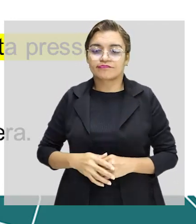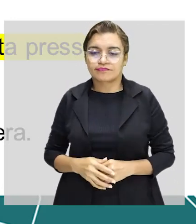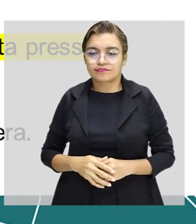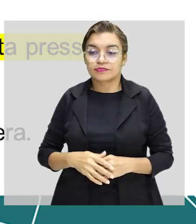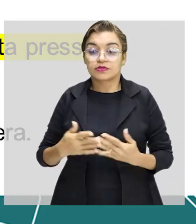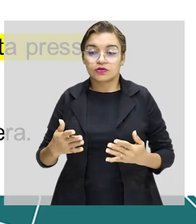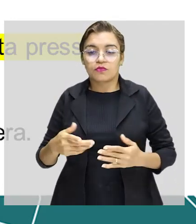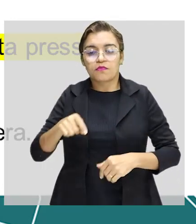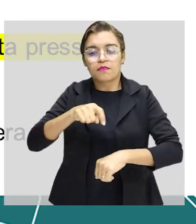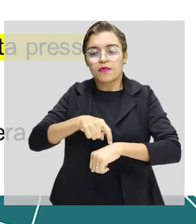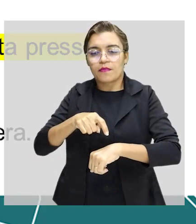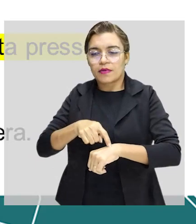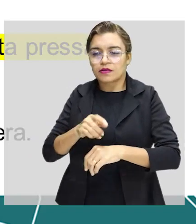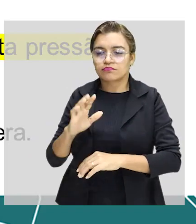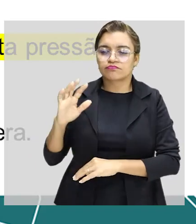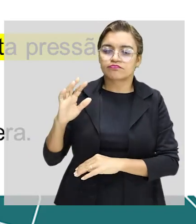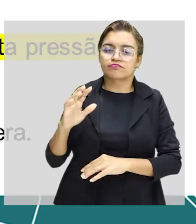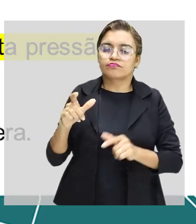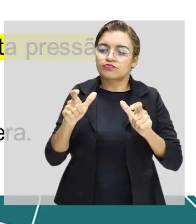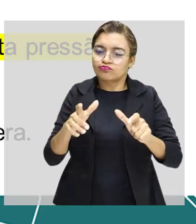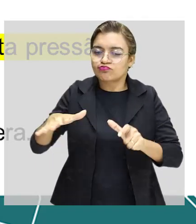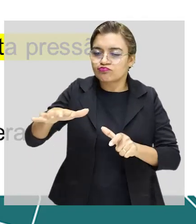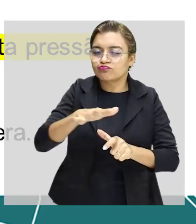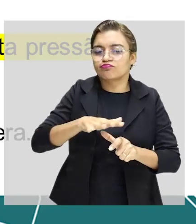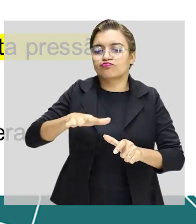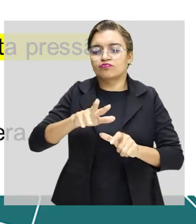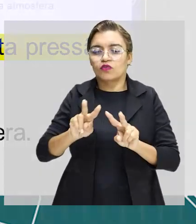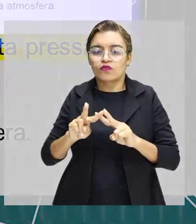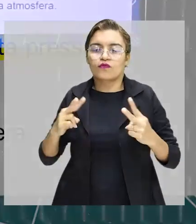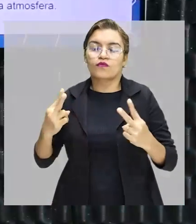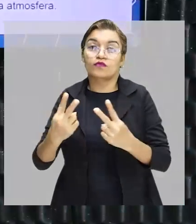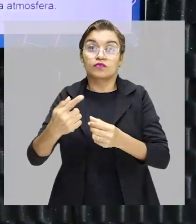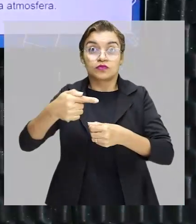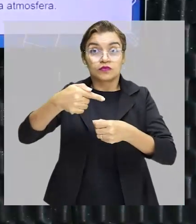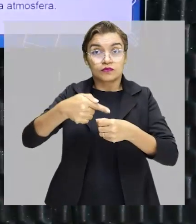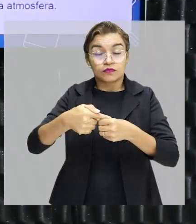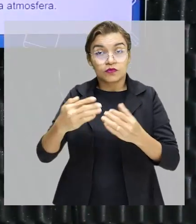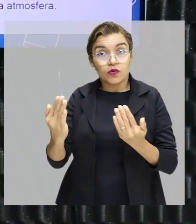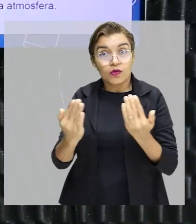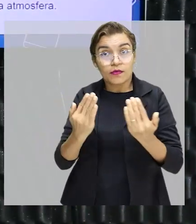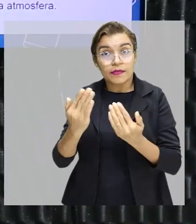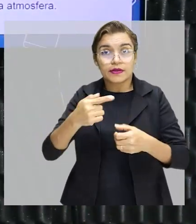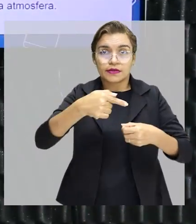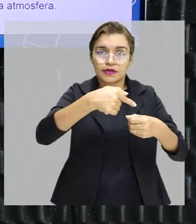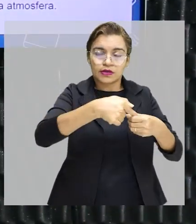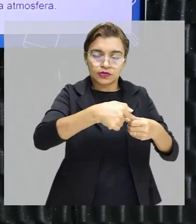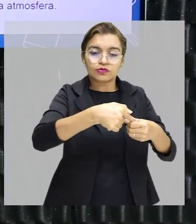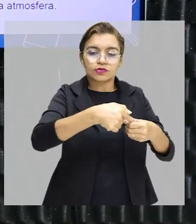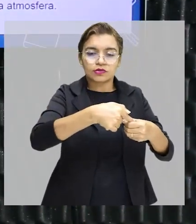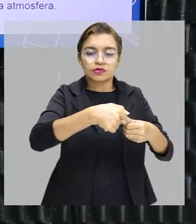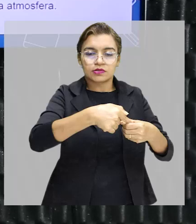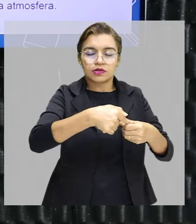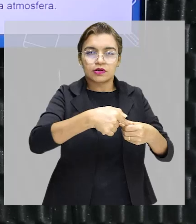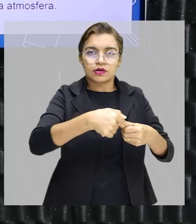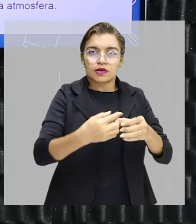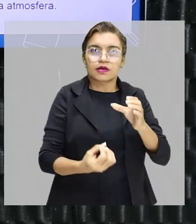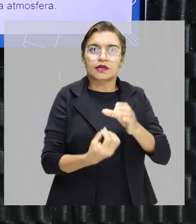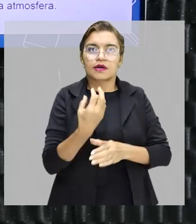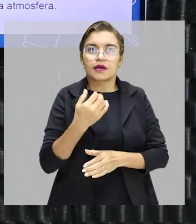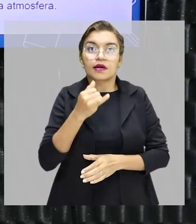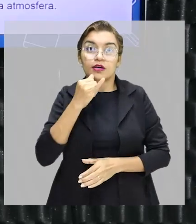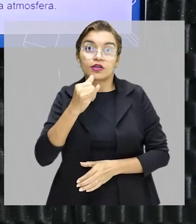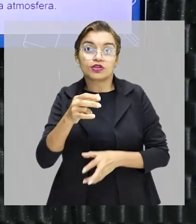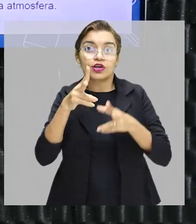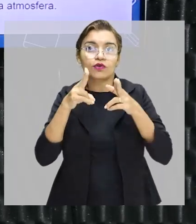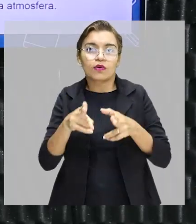condições ambiente o volume de combustível necessário em relação à gasolina para produzir a mesma energia